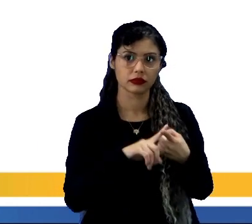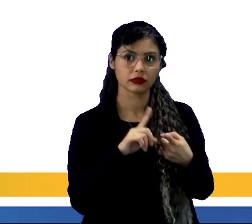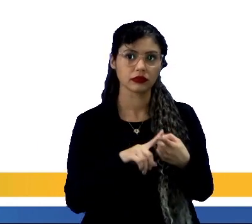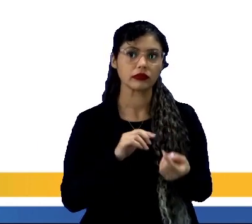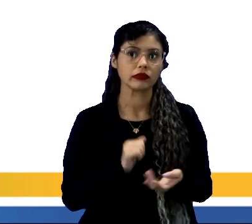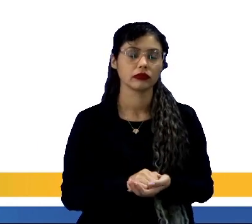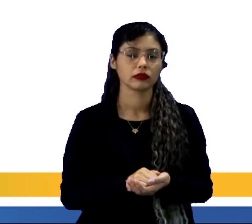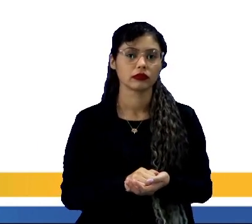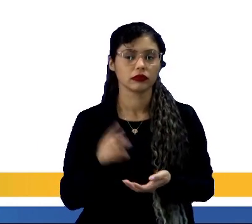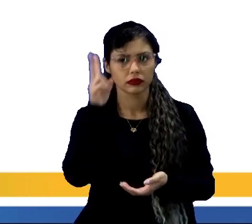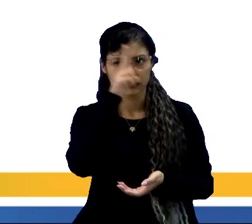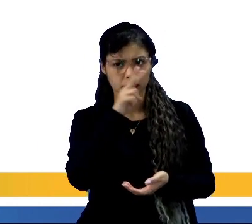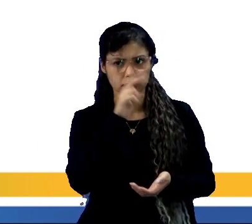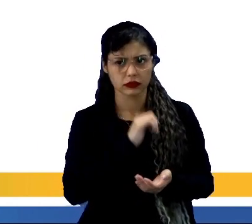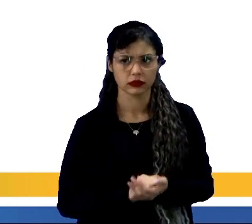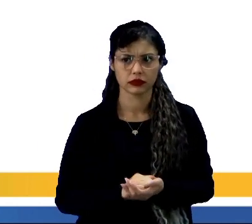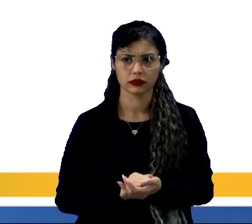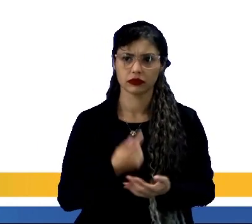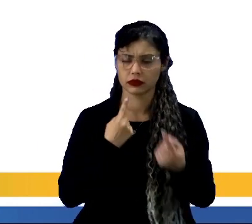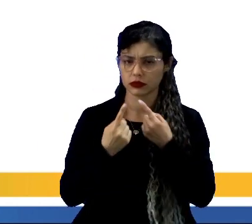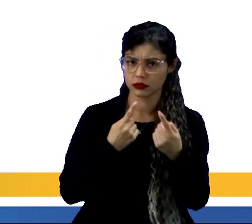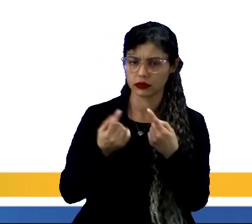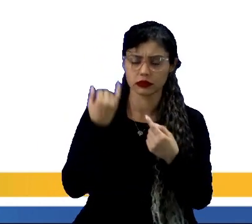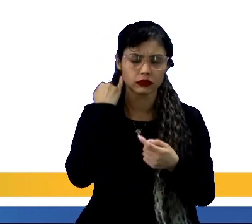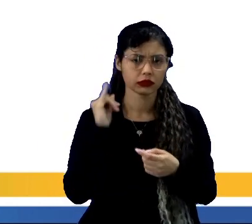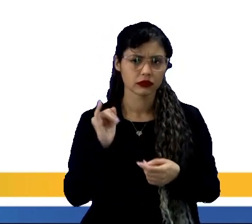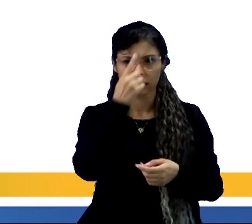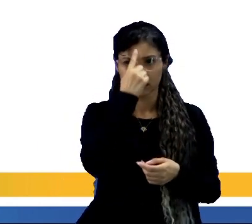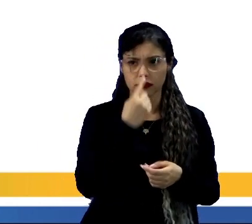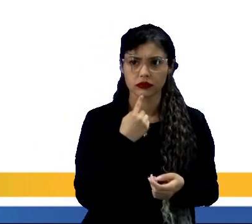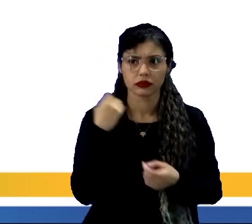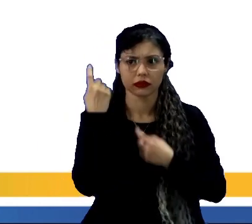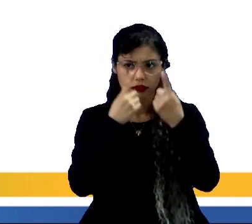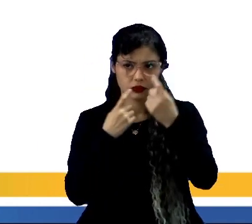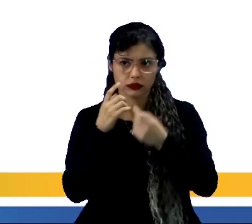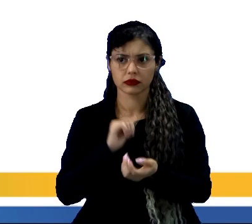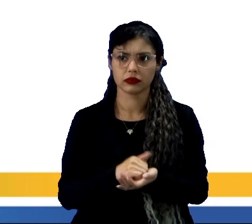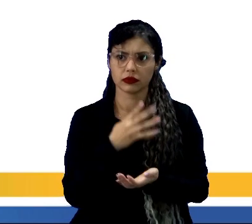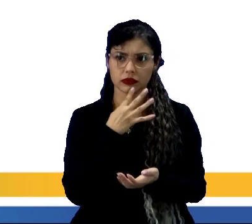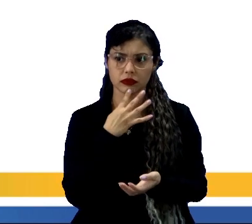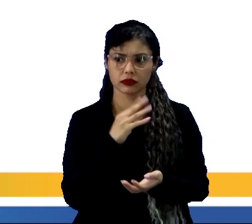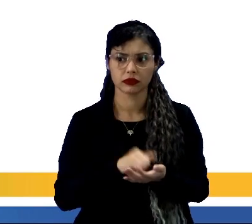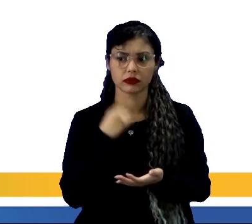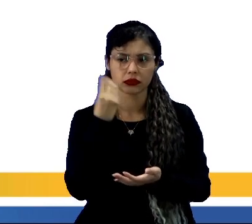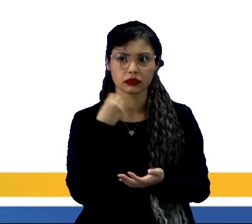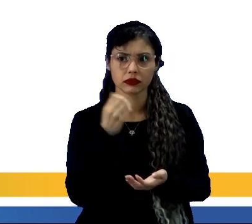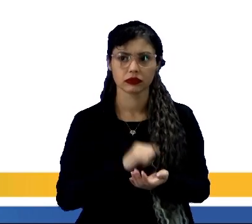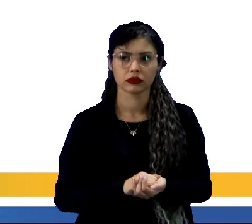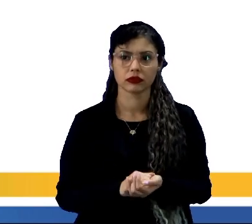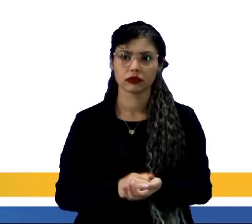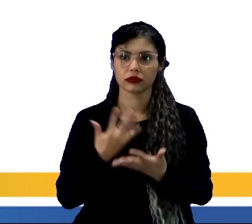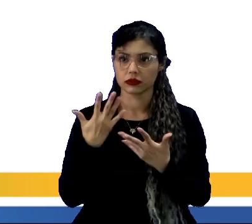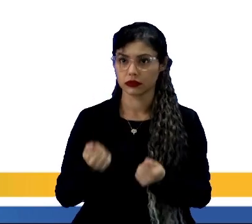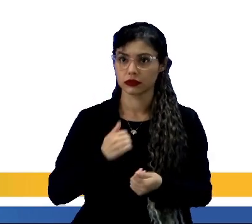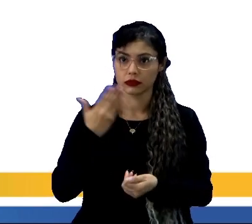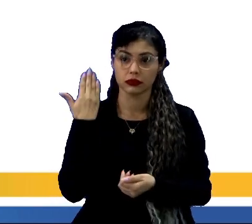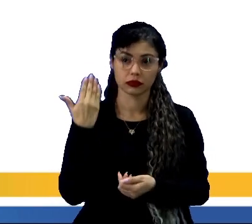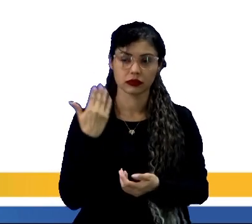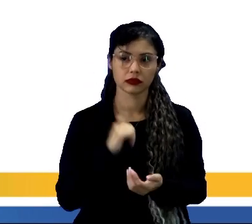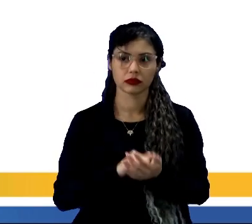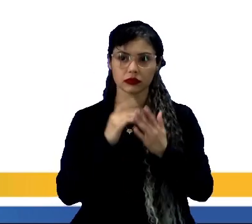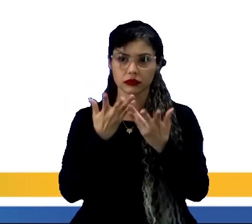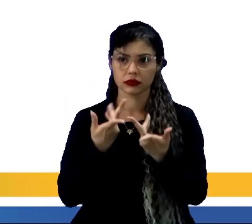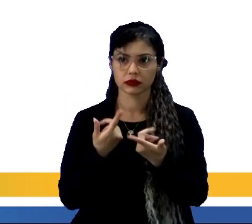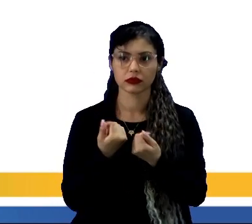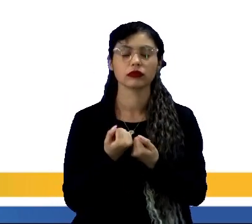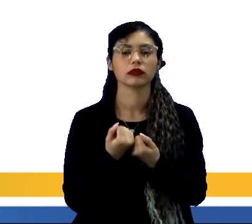Primeiro, faculdade de lembrar de uma conversa, as ideias, imagens, expressão, conhecimentos e experiências adquiridos no passado